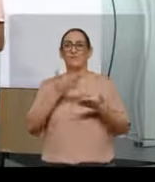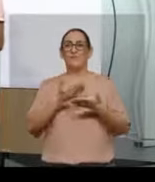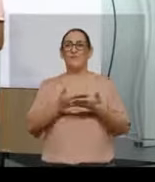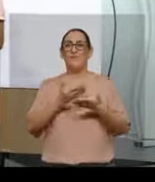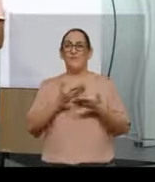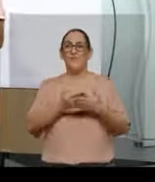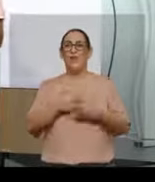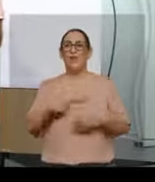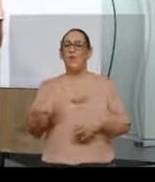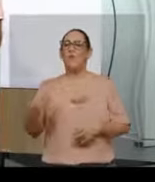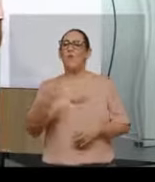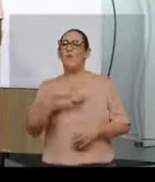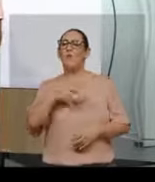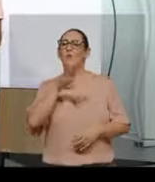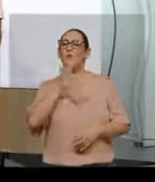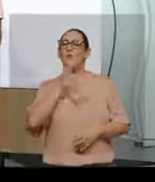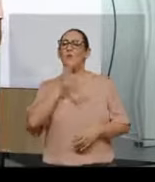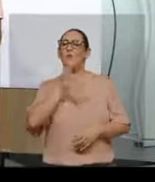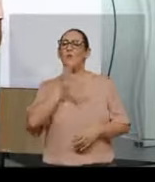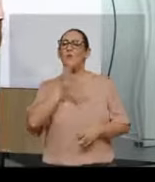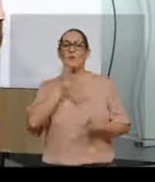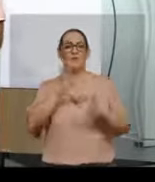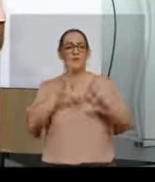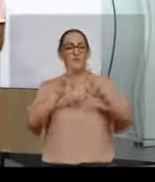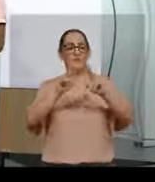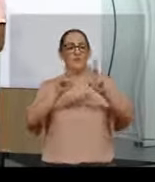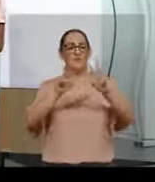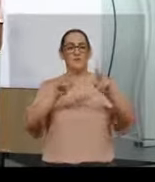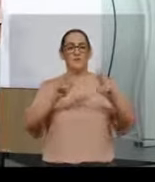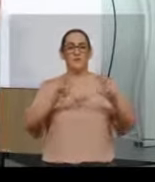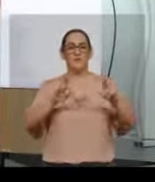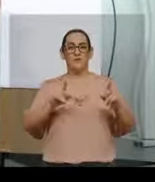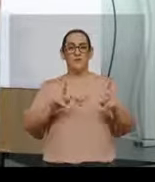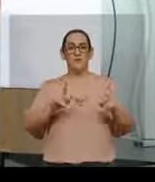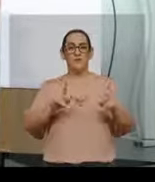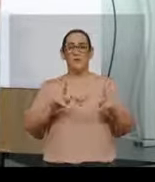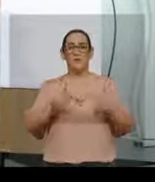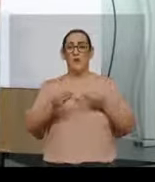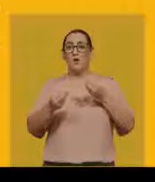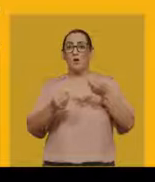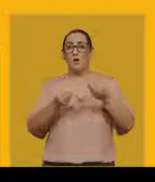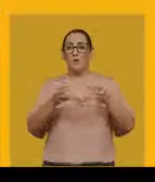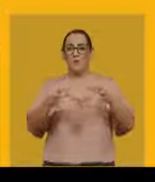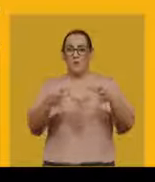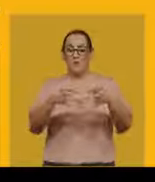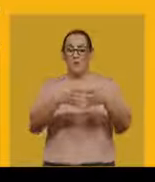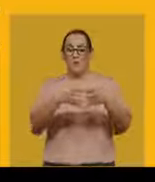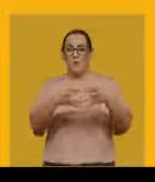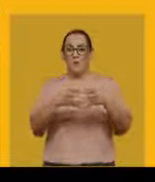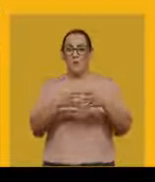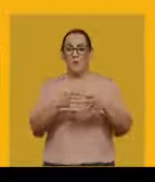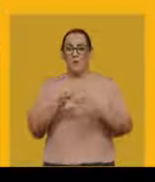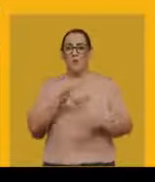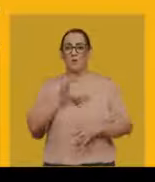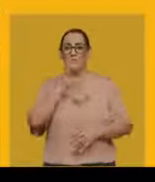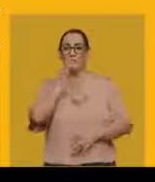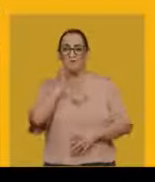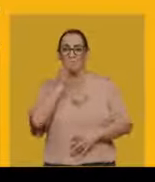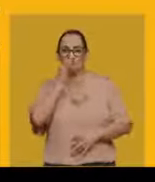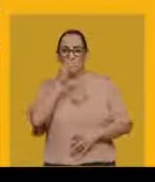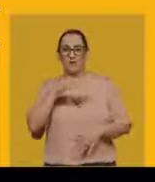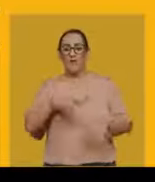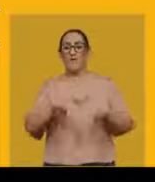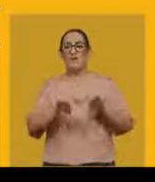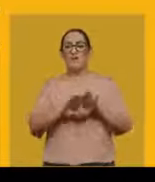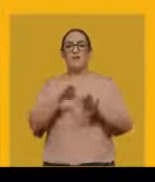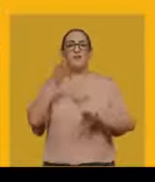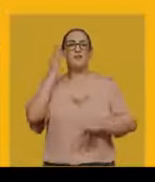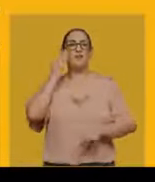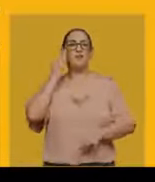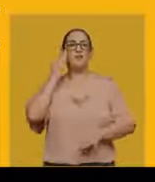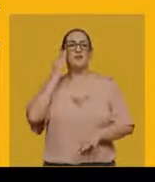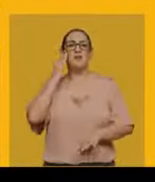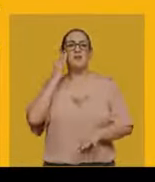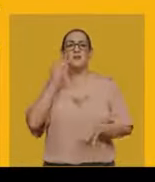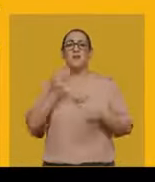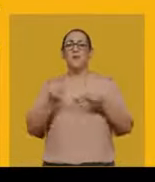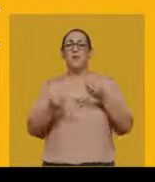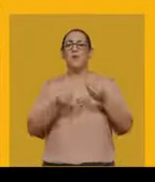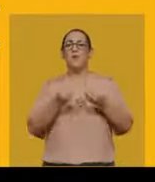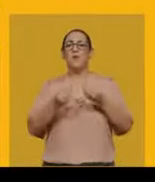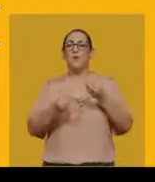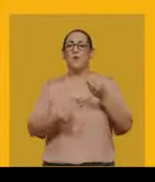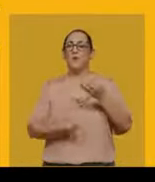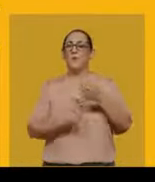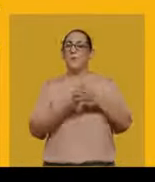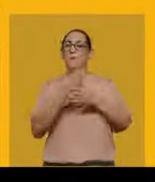conhecer a diversidade do reino plant e compreender a origem evolutiva das plantas